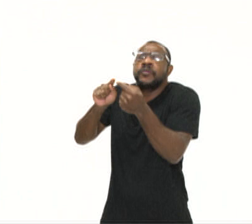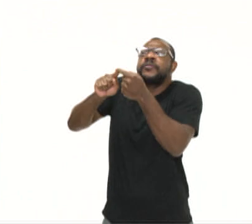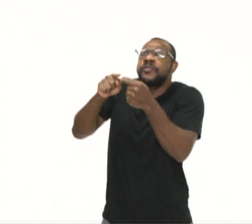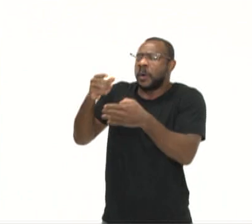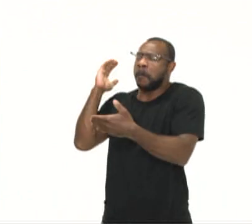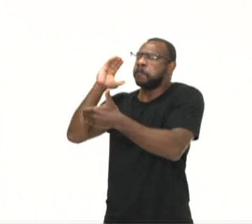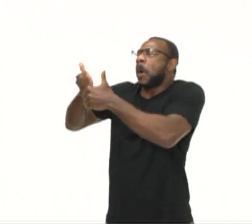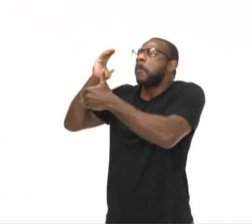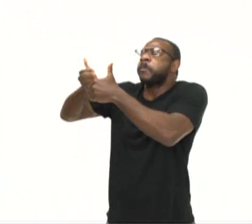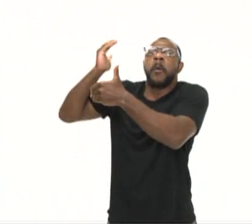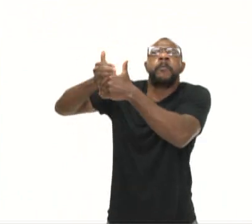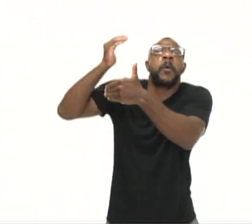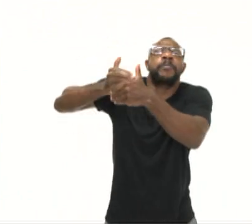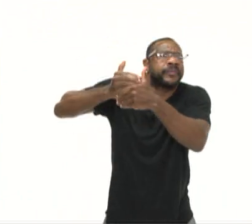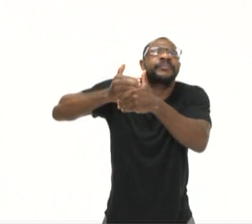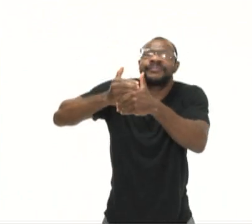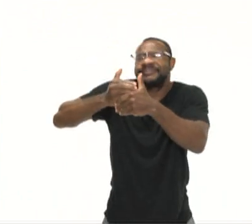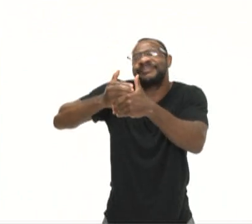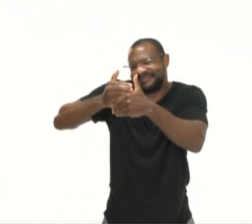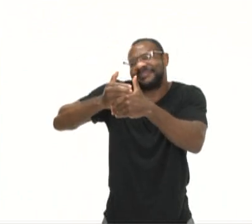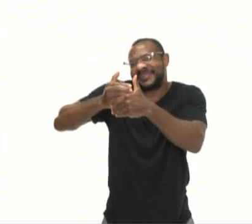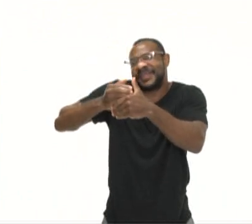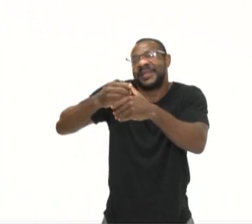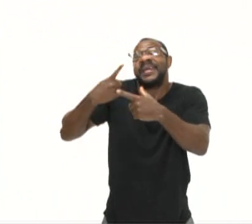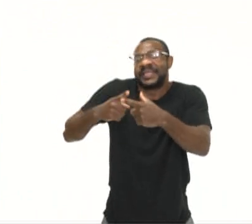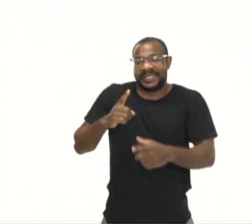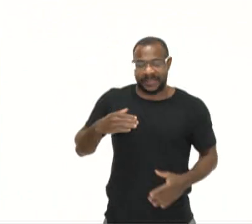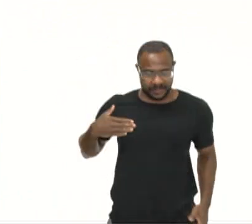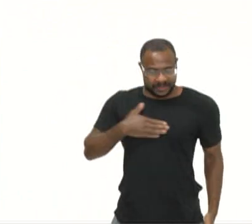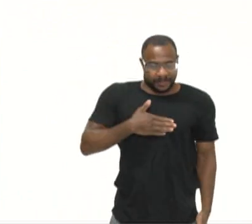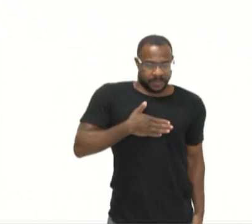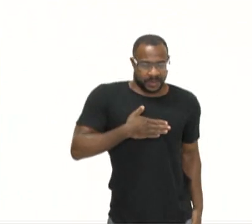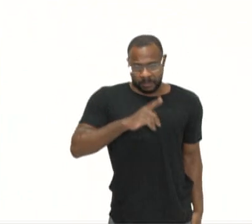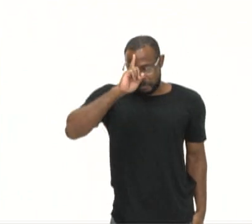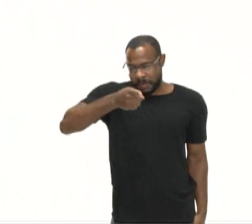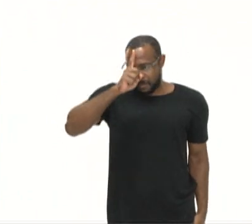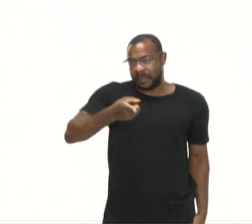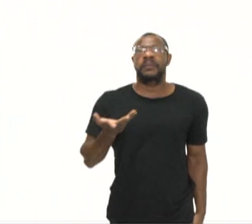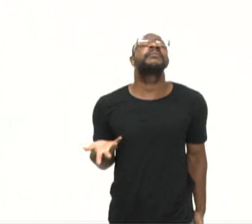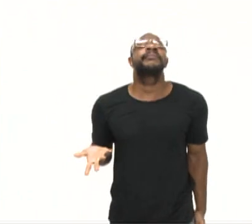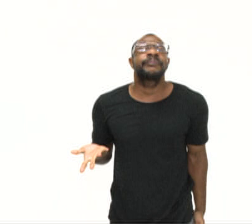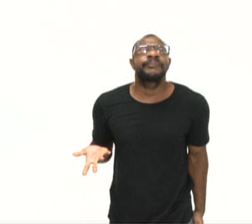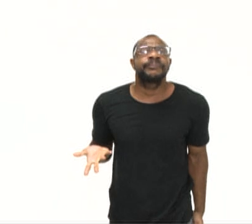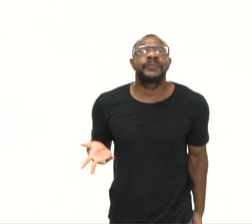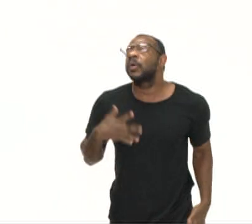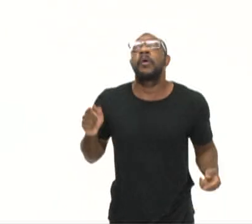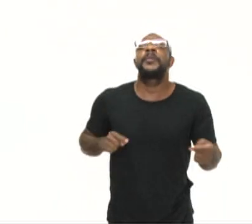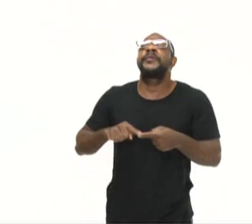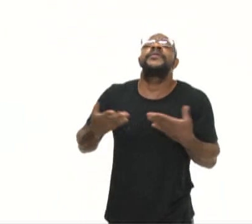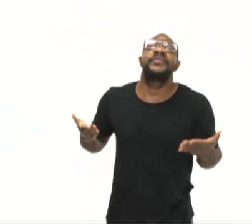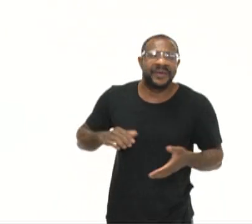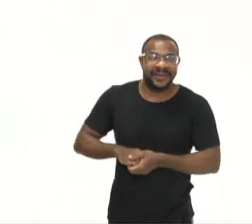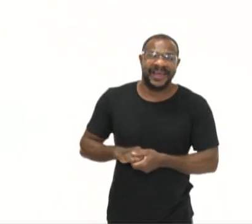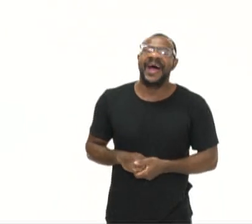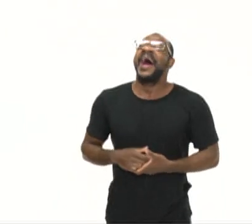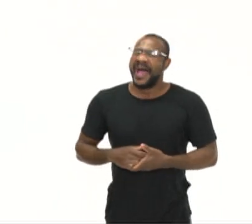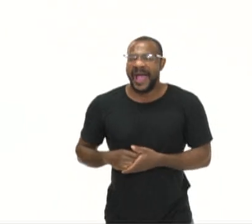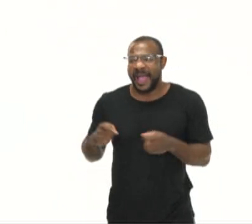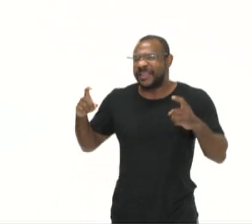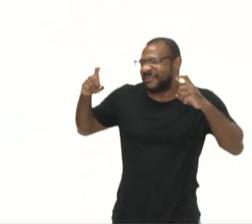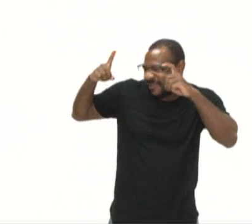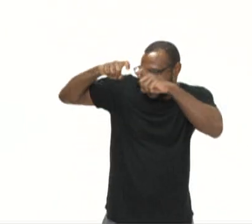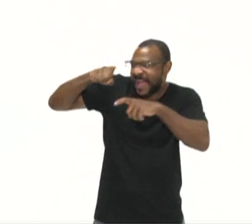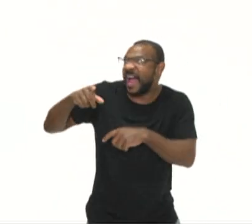do bloqueio continental decretado por Napoleão? E a resposta era dificultar o